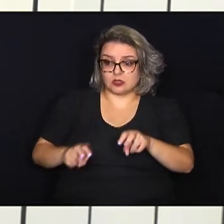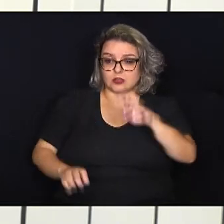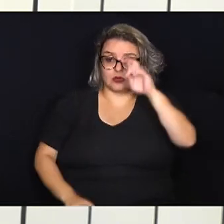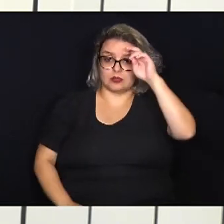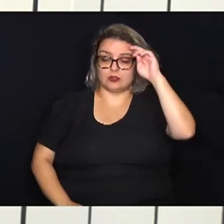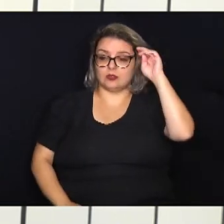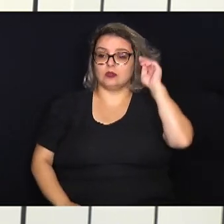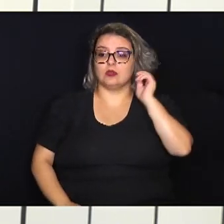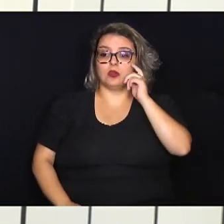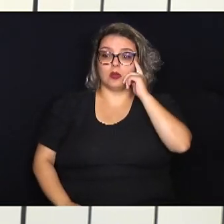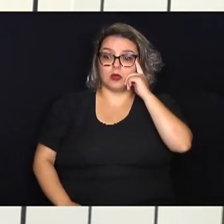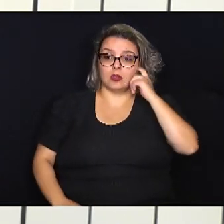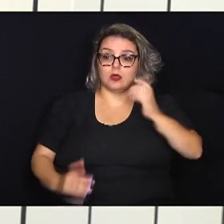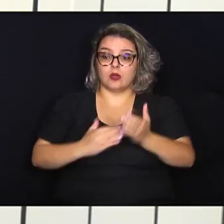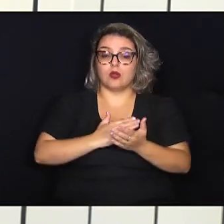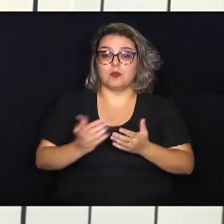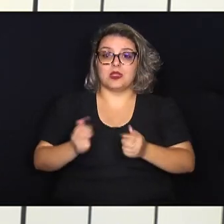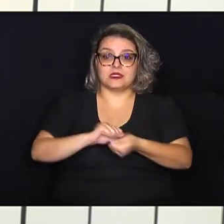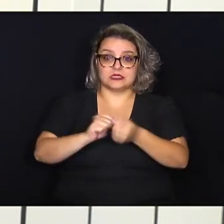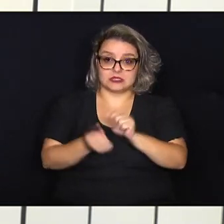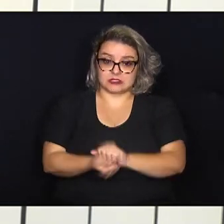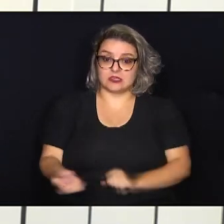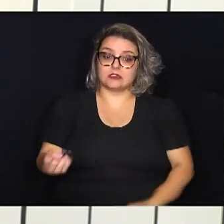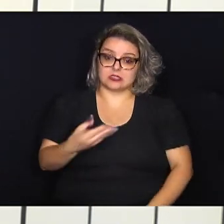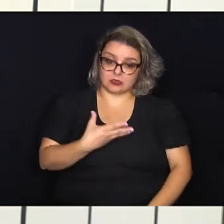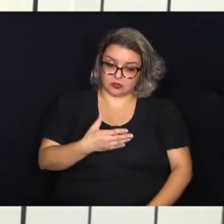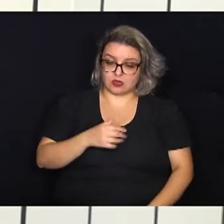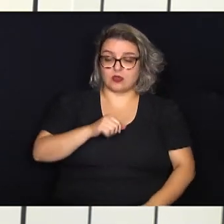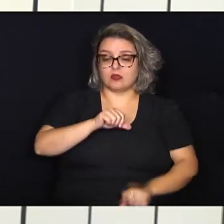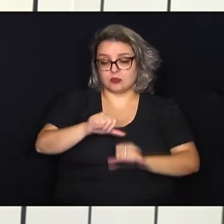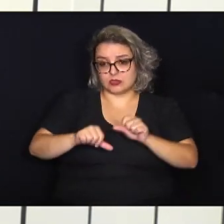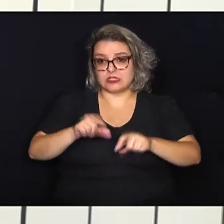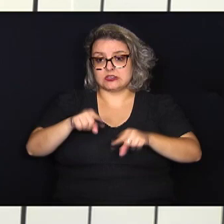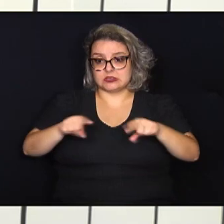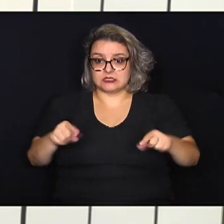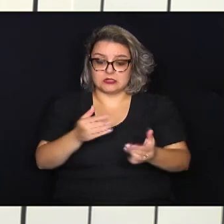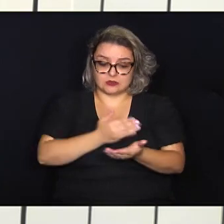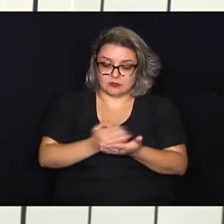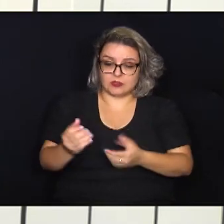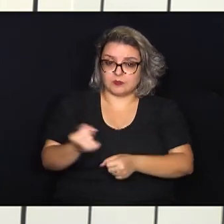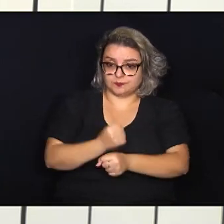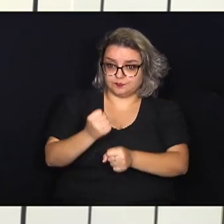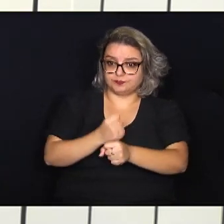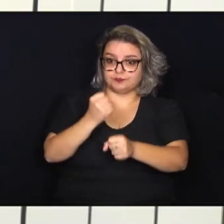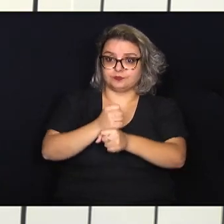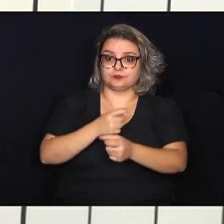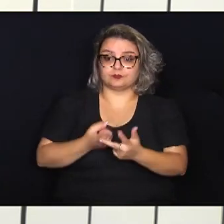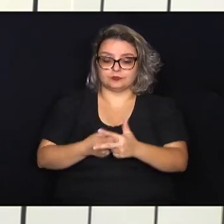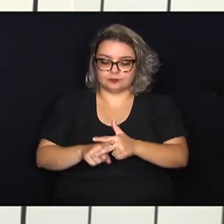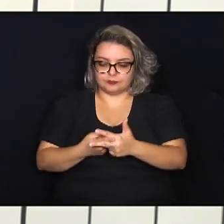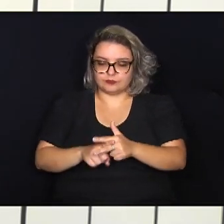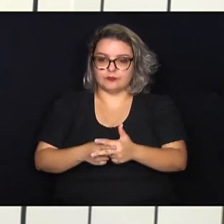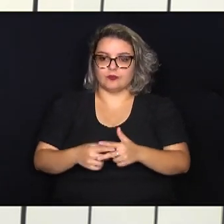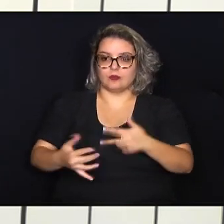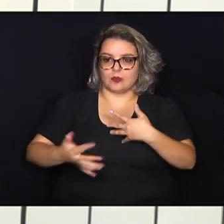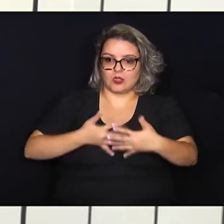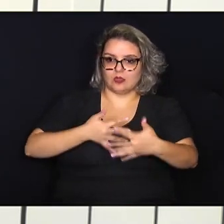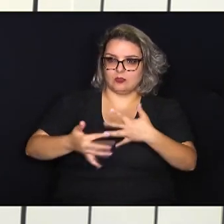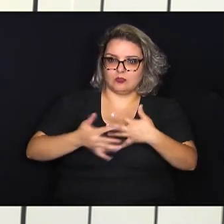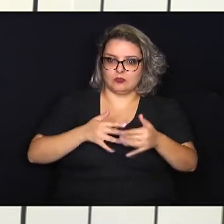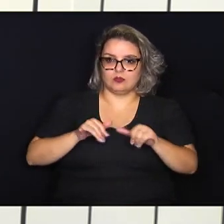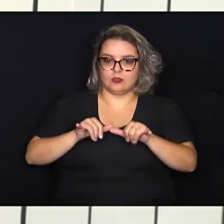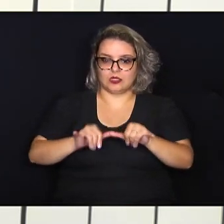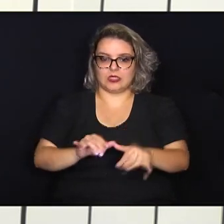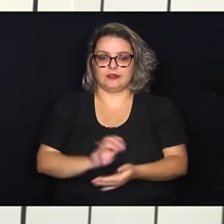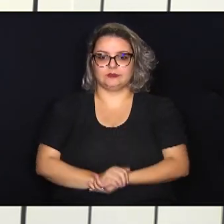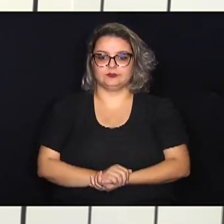a se adaptar a essa nova mudança nessa fase que inicia então a reforma do terminal